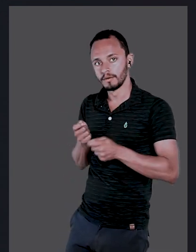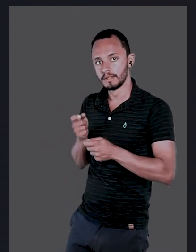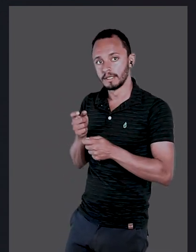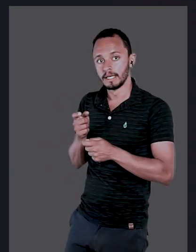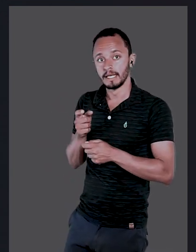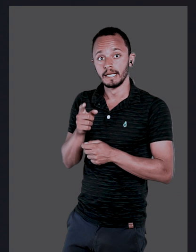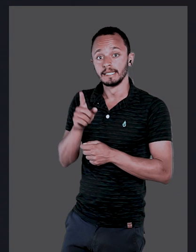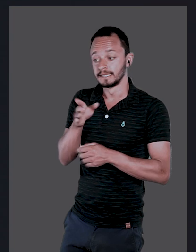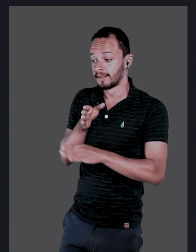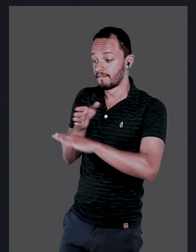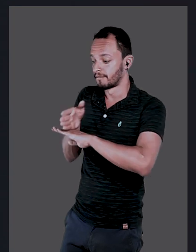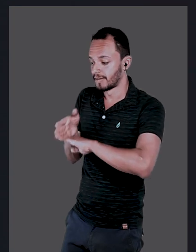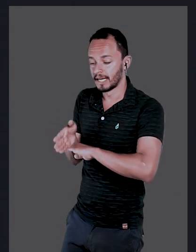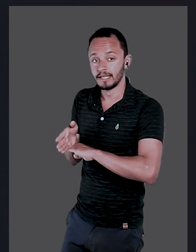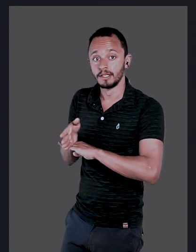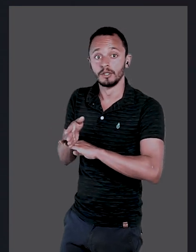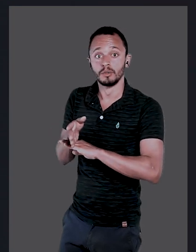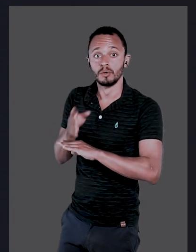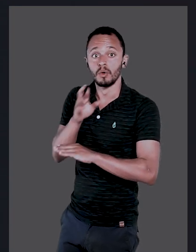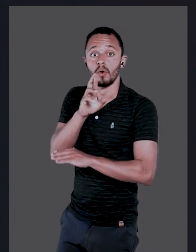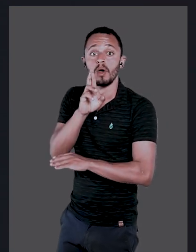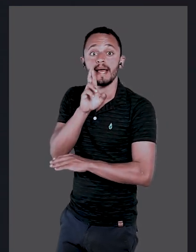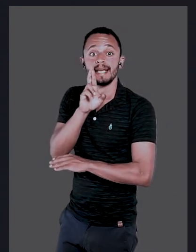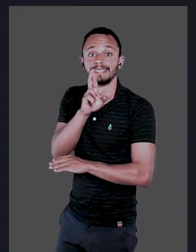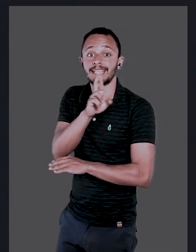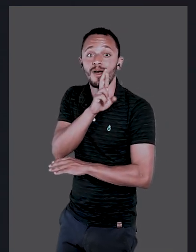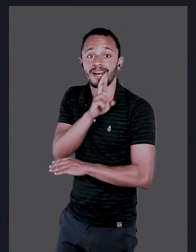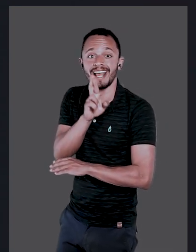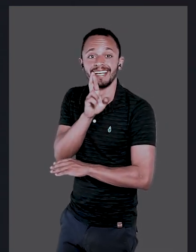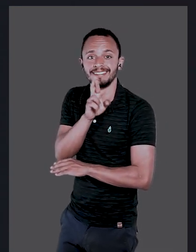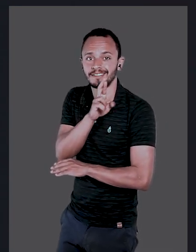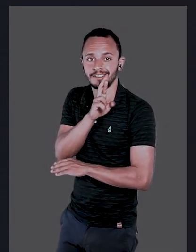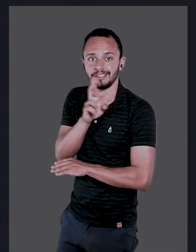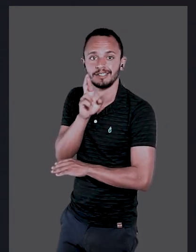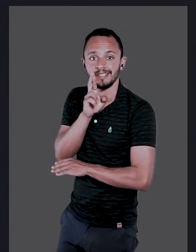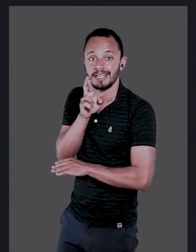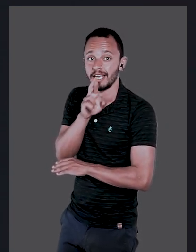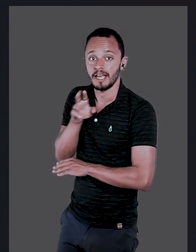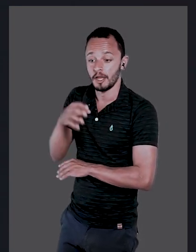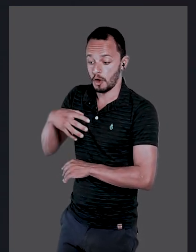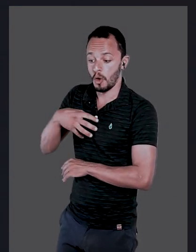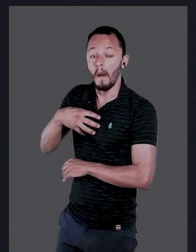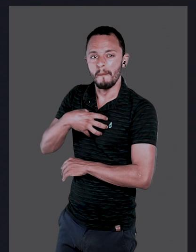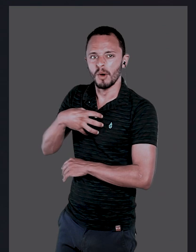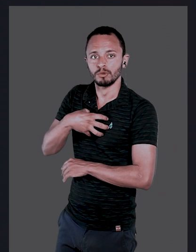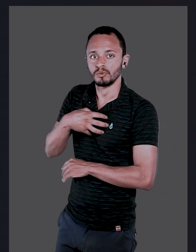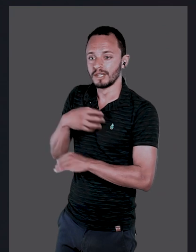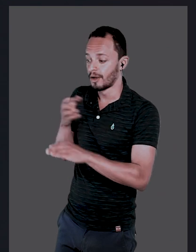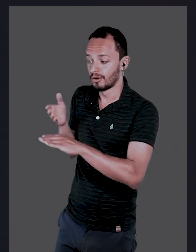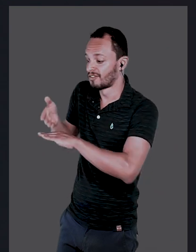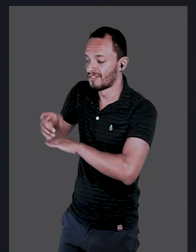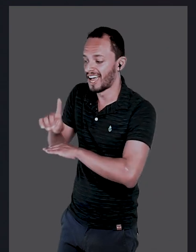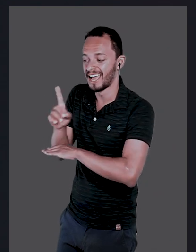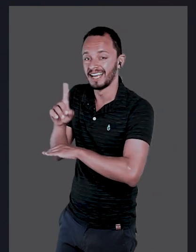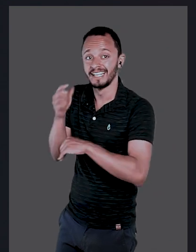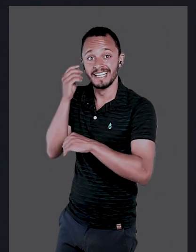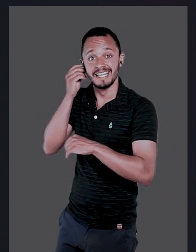golfe, onde você entra num restaurante e é atendido em inglês, porque eles não têm